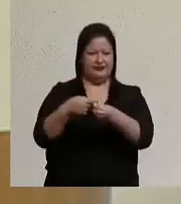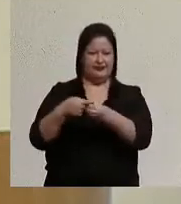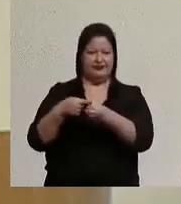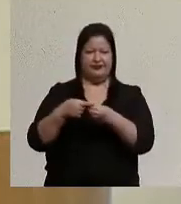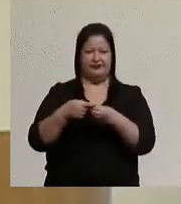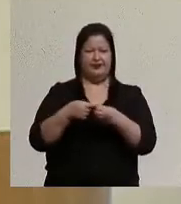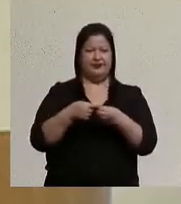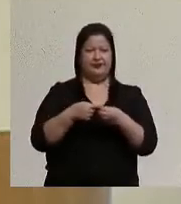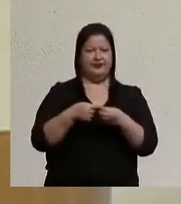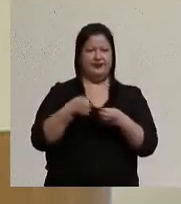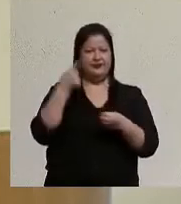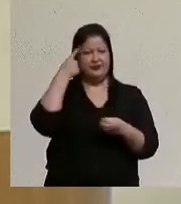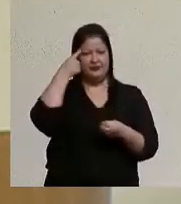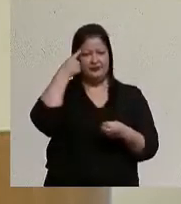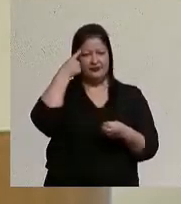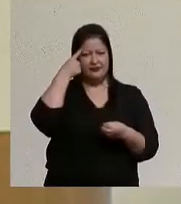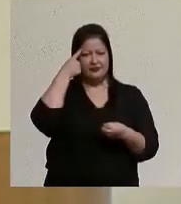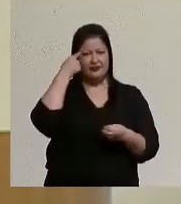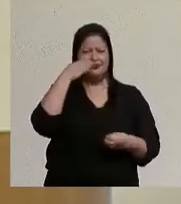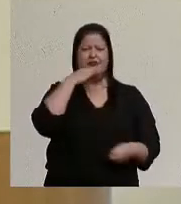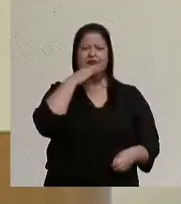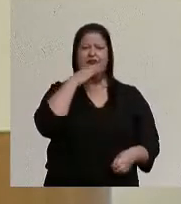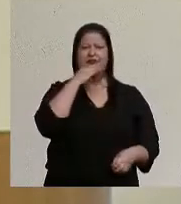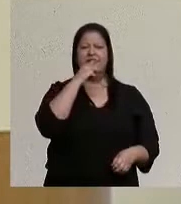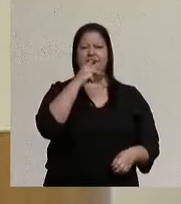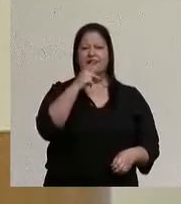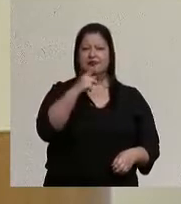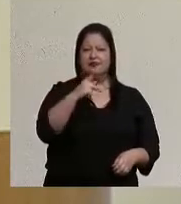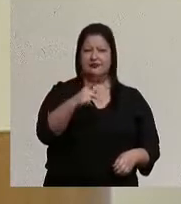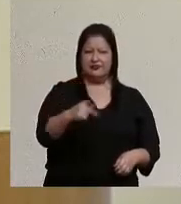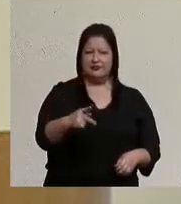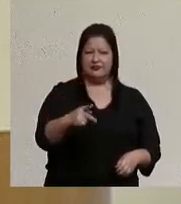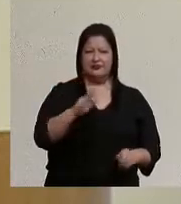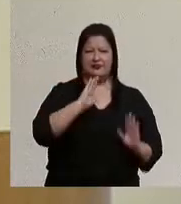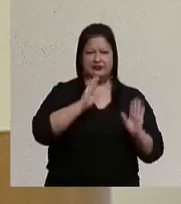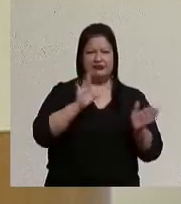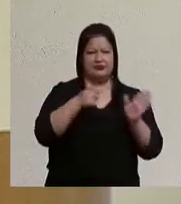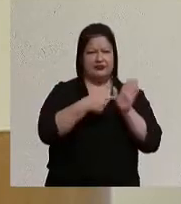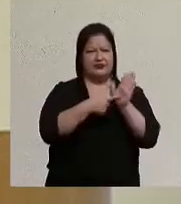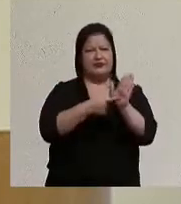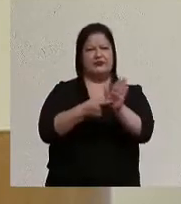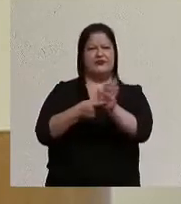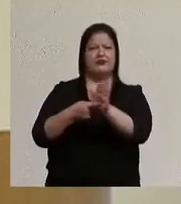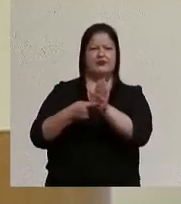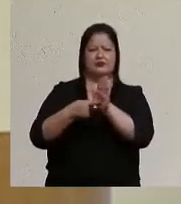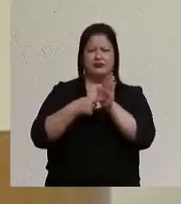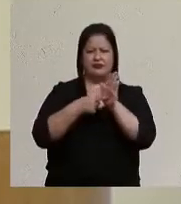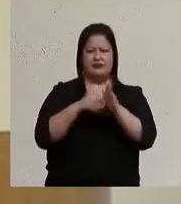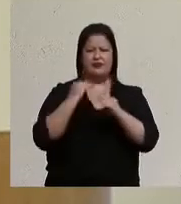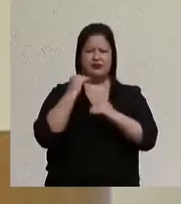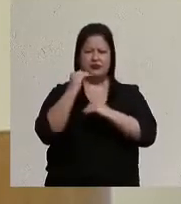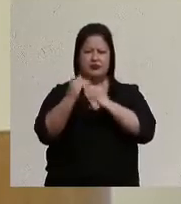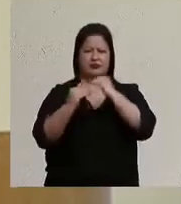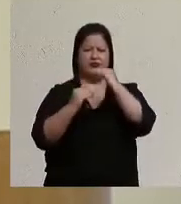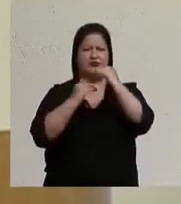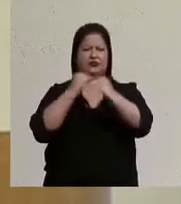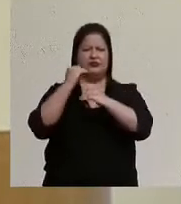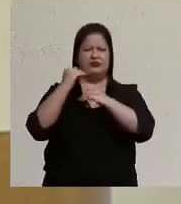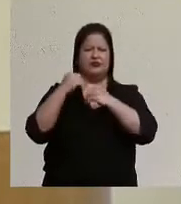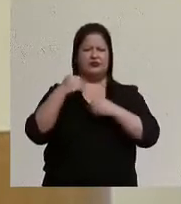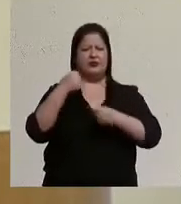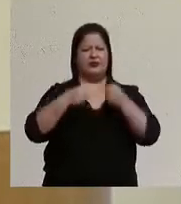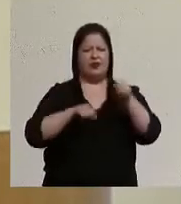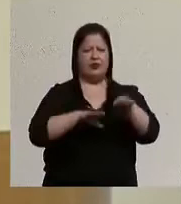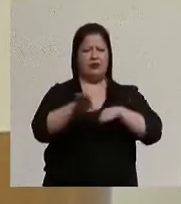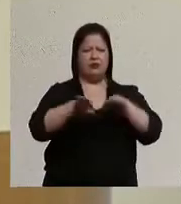Olha o quanto tem feito na cidade de Parnaíba a cidade que vem a Passos Lagos o desenvolvimento mobilidade